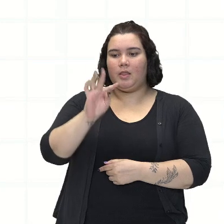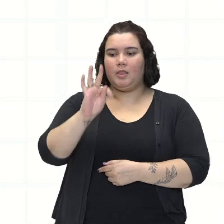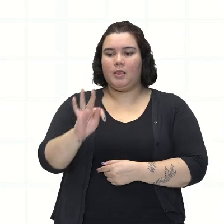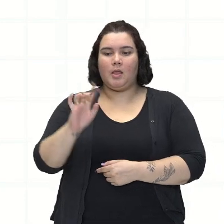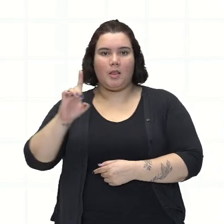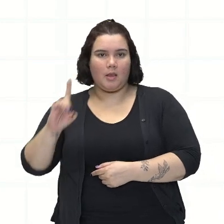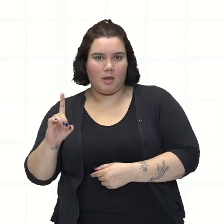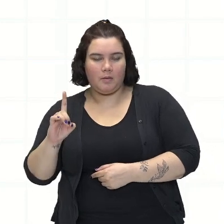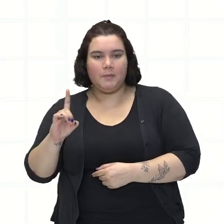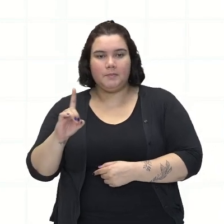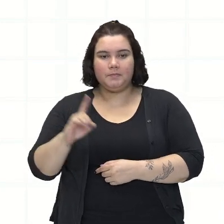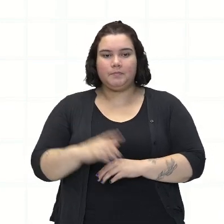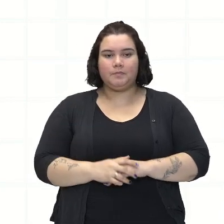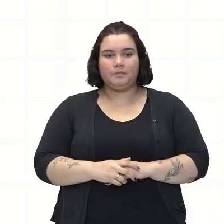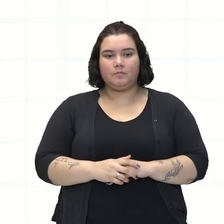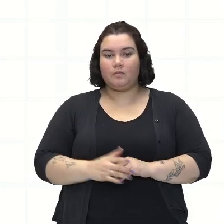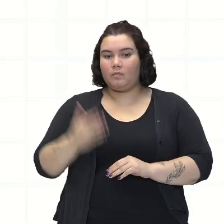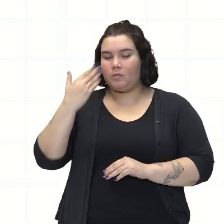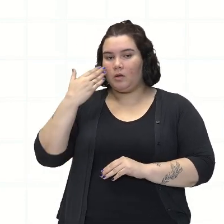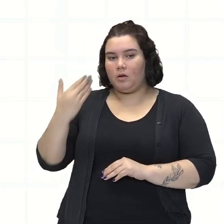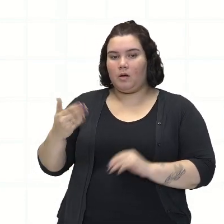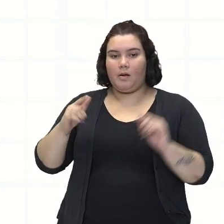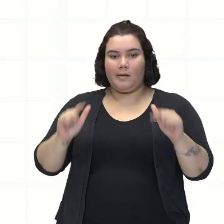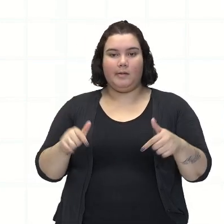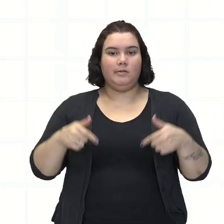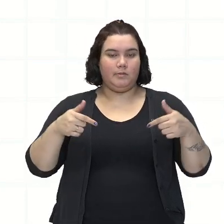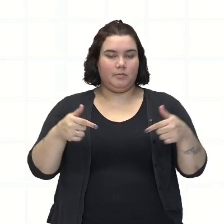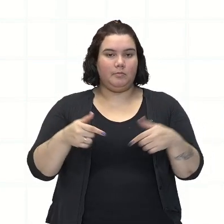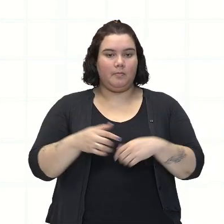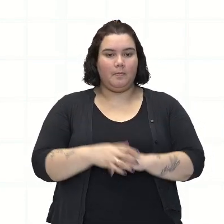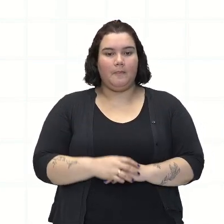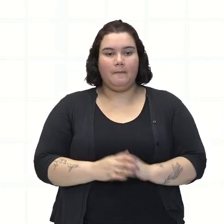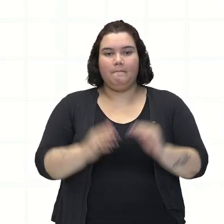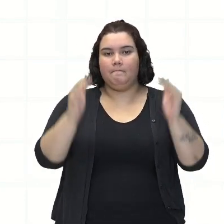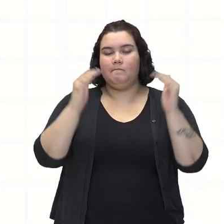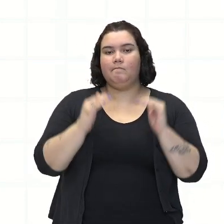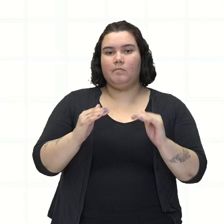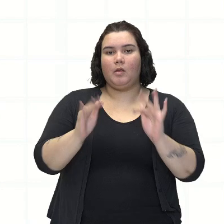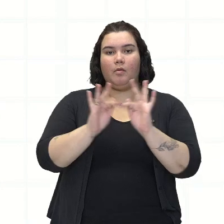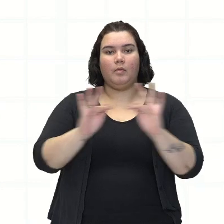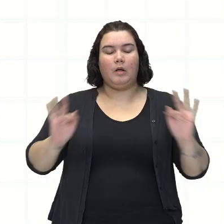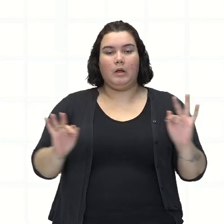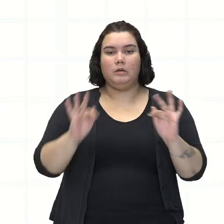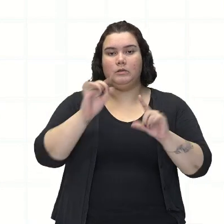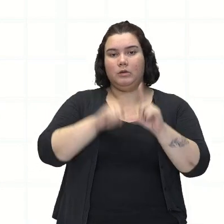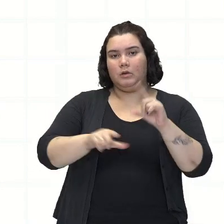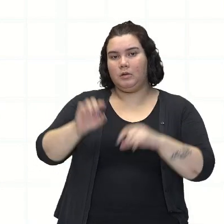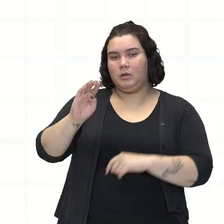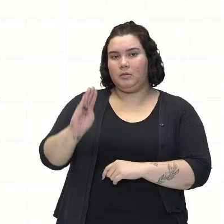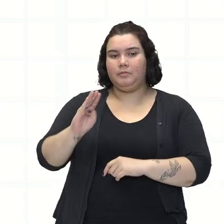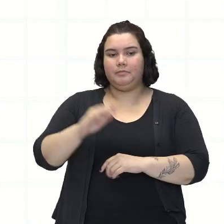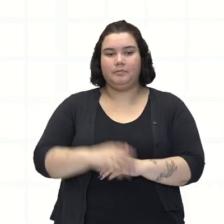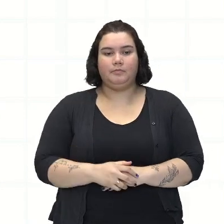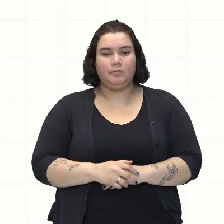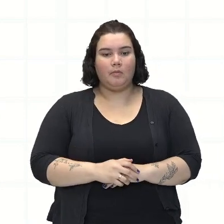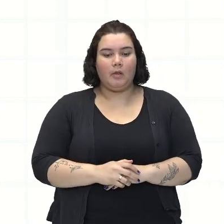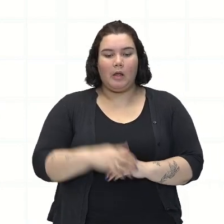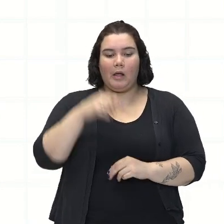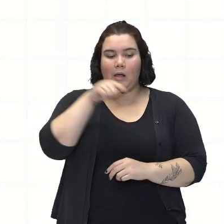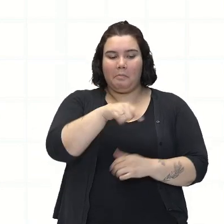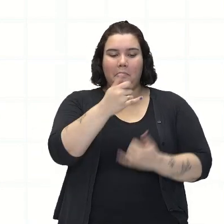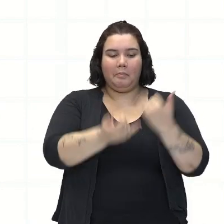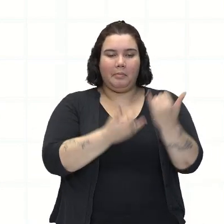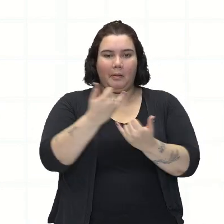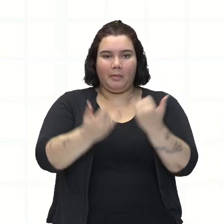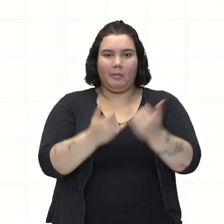direto. Ele faz a ação direta. Próxima. A criança quebrou o brinquedo. Quem fez a